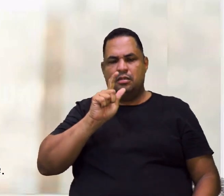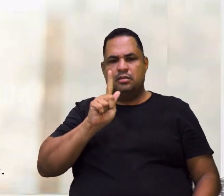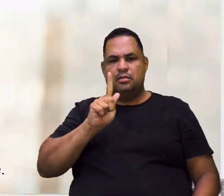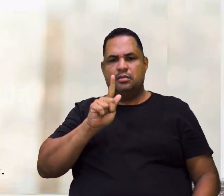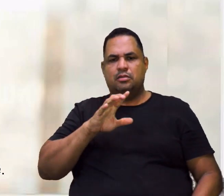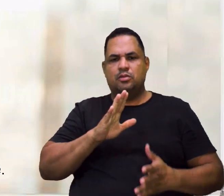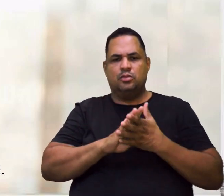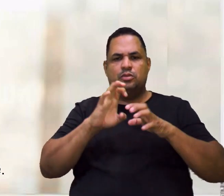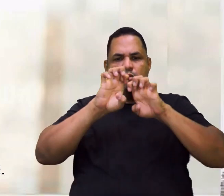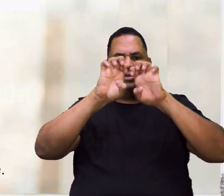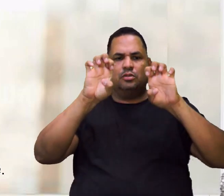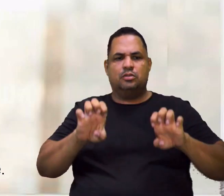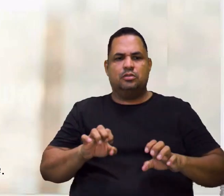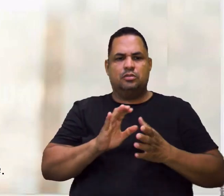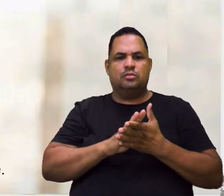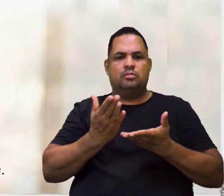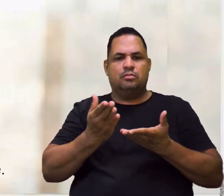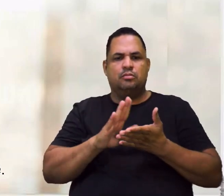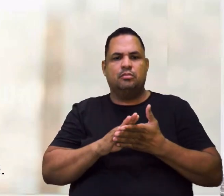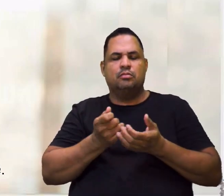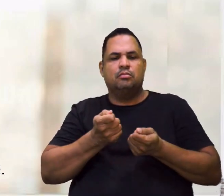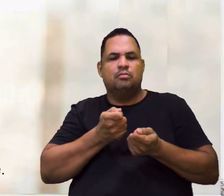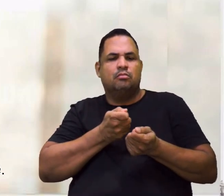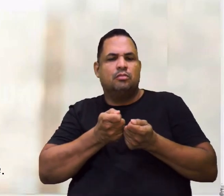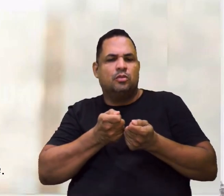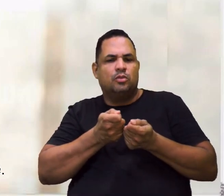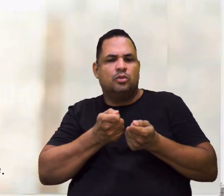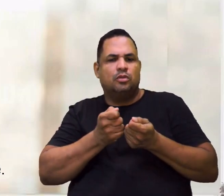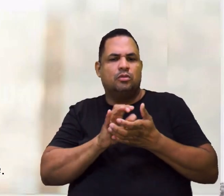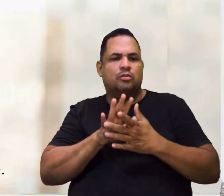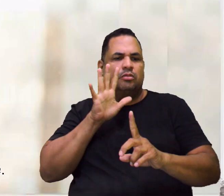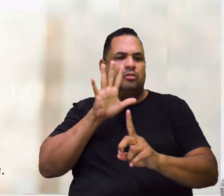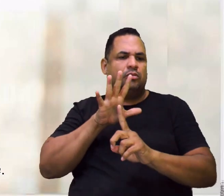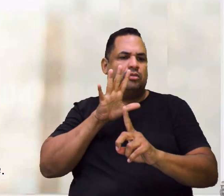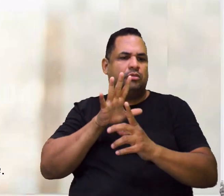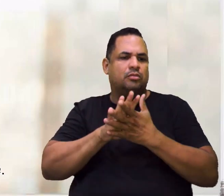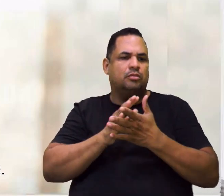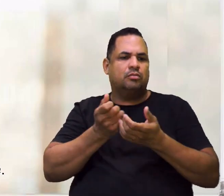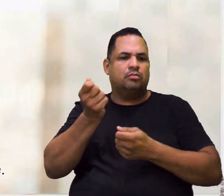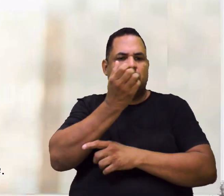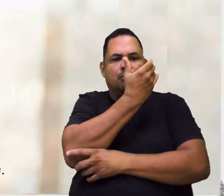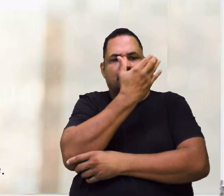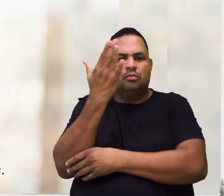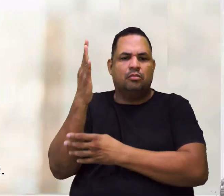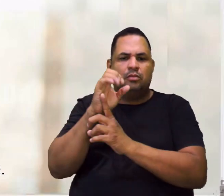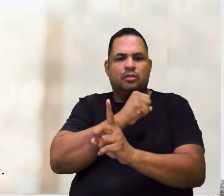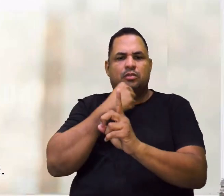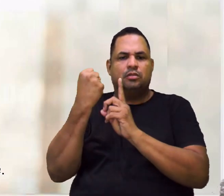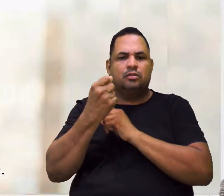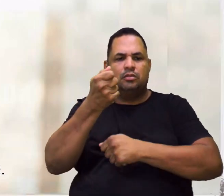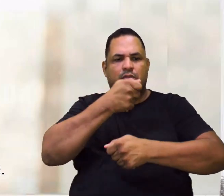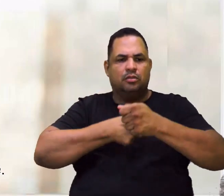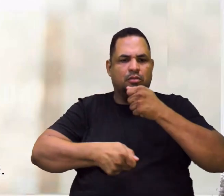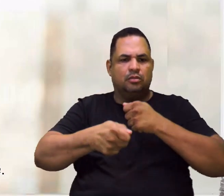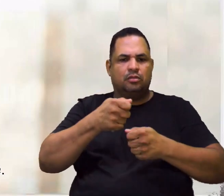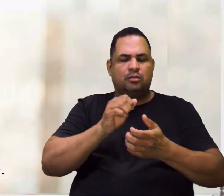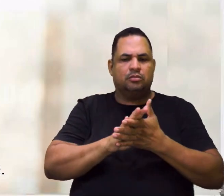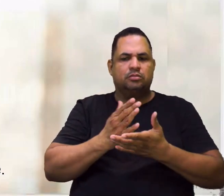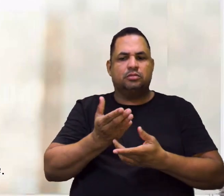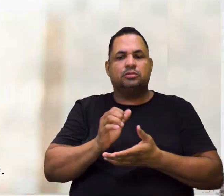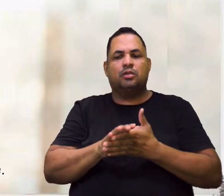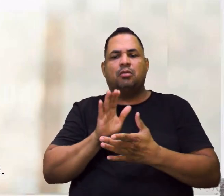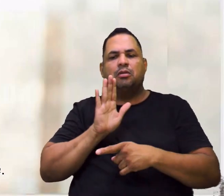as empresas usam para medir seu impacto no meio ambiente. Será que elas estão bem? Estão degradando? Estão